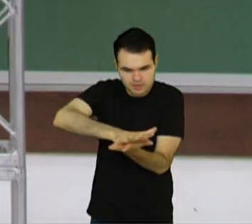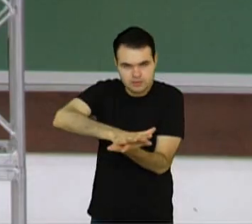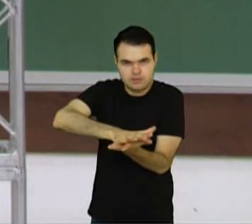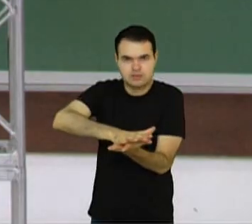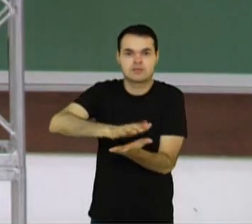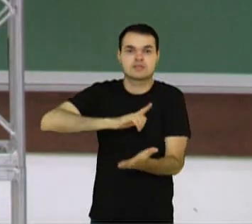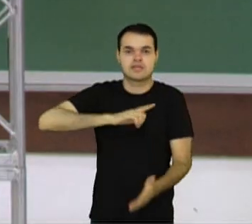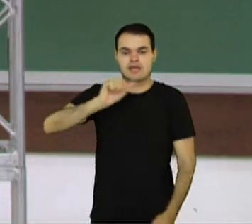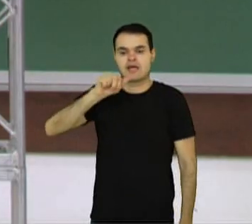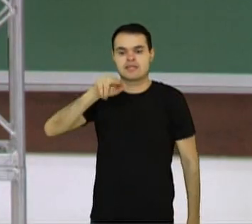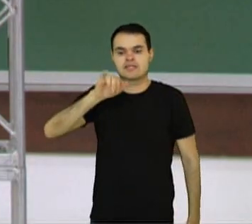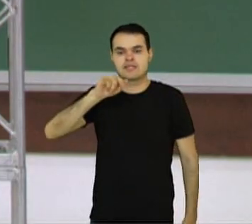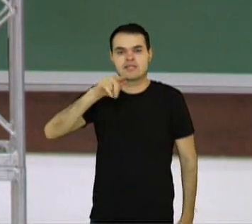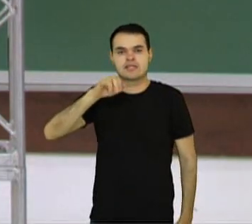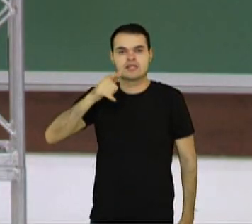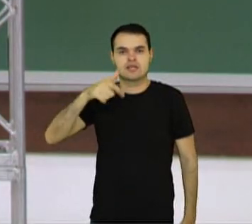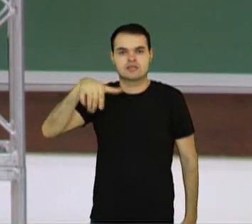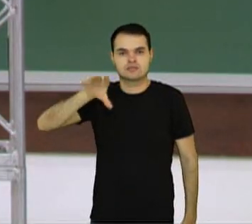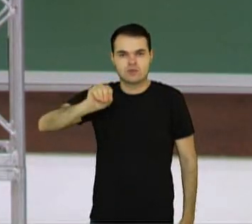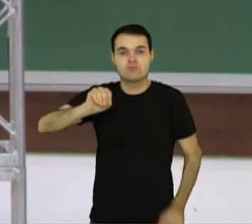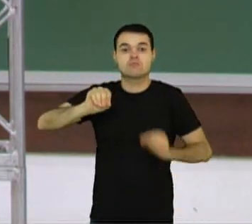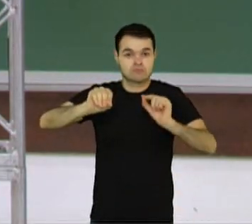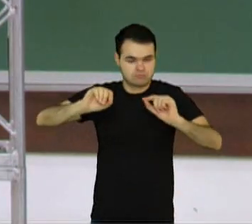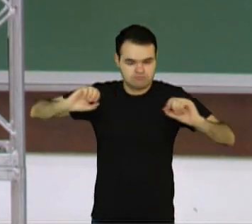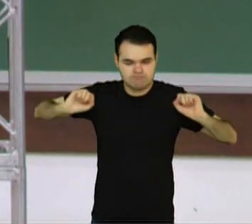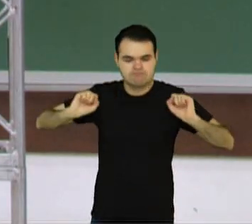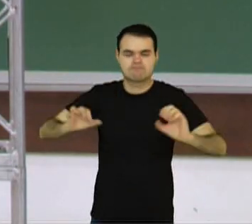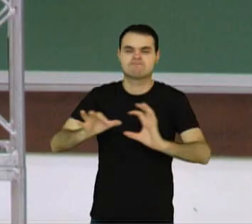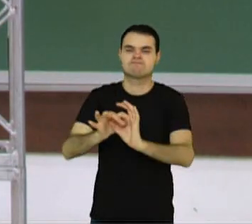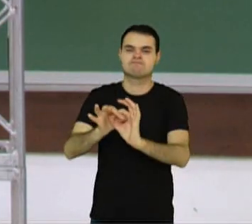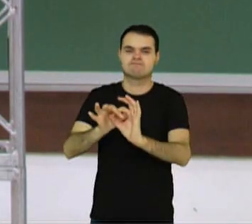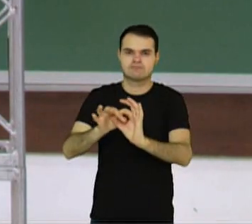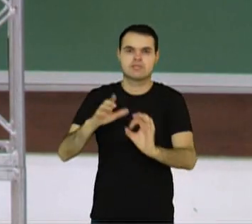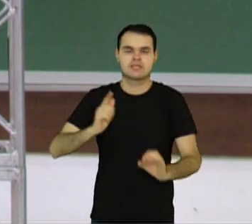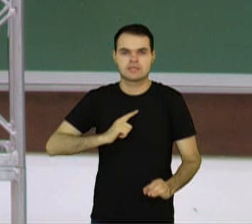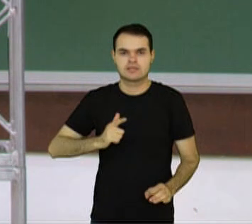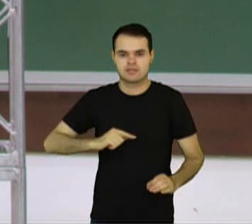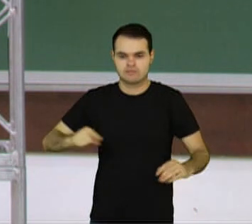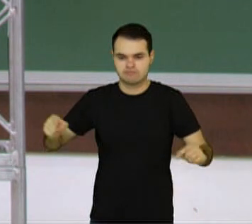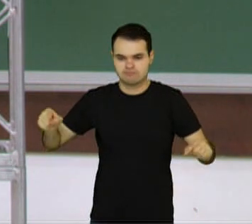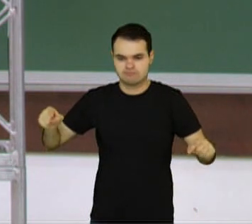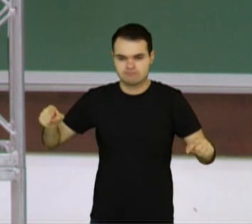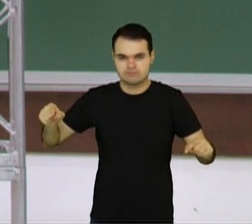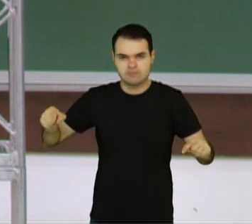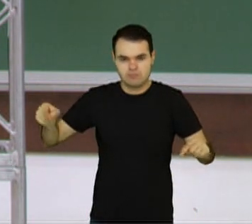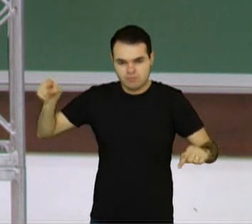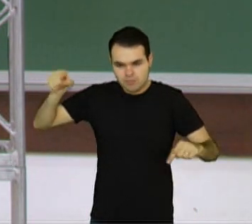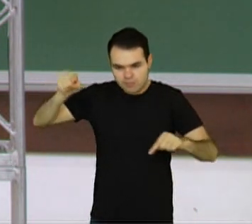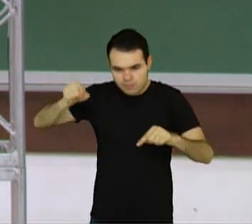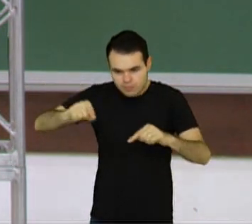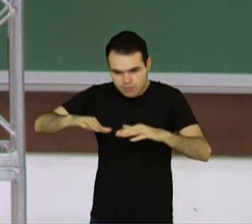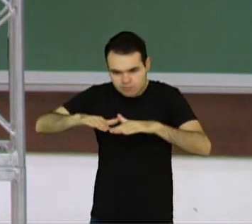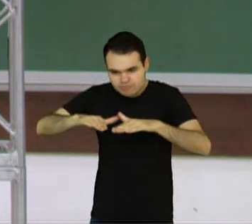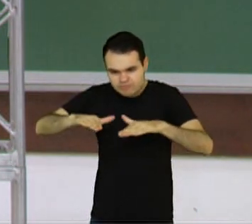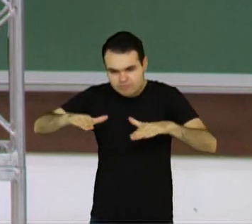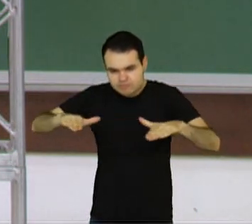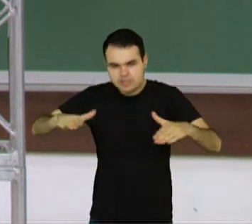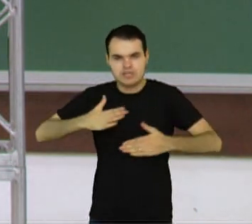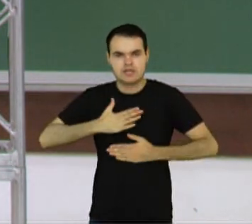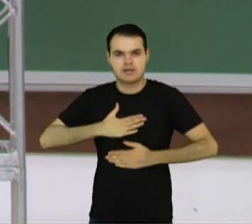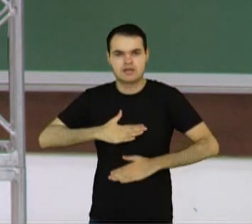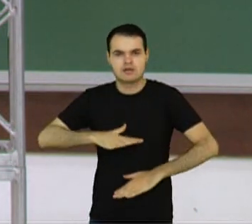é exatamente isso que ocorre mesmo, certo? Então vai ter um ponto de certa calmaria que a gente vai ter ali. Daqui a pouquinho a gente vai abordar um pouquinho mais essa parte da